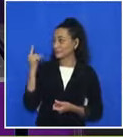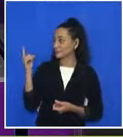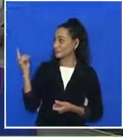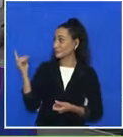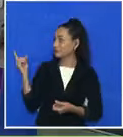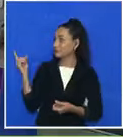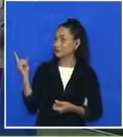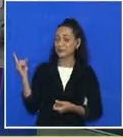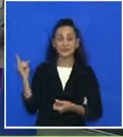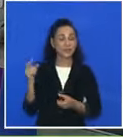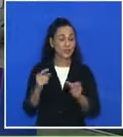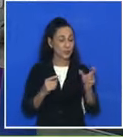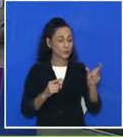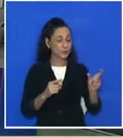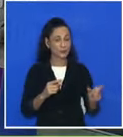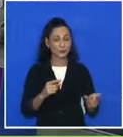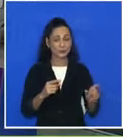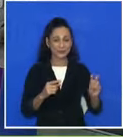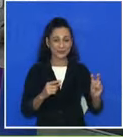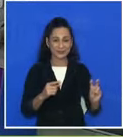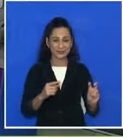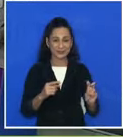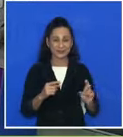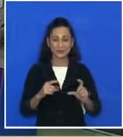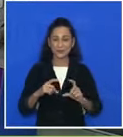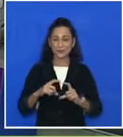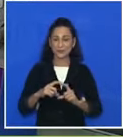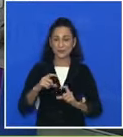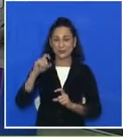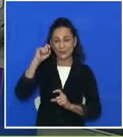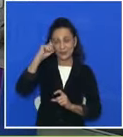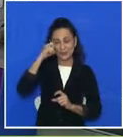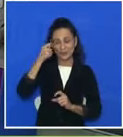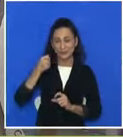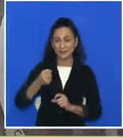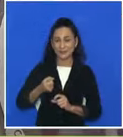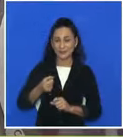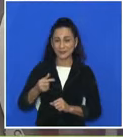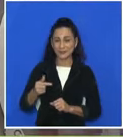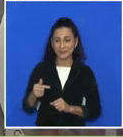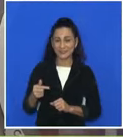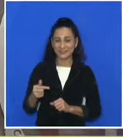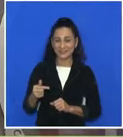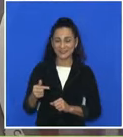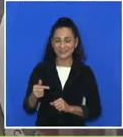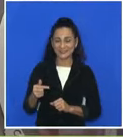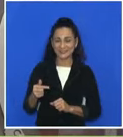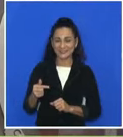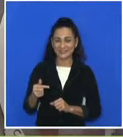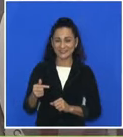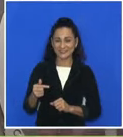direcionada à sua coluna 5. E já temos. Bola preta número 7.